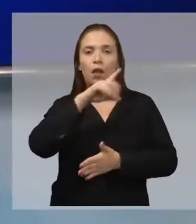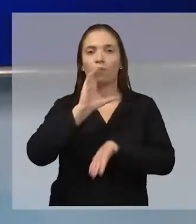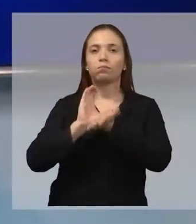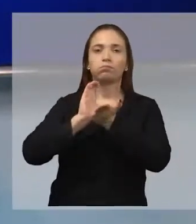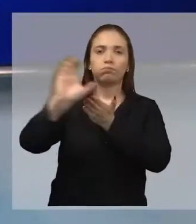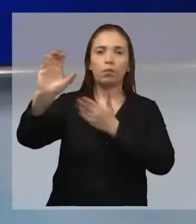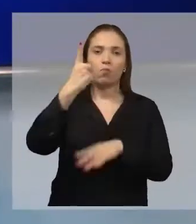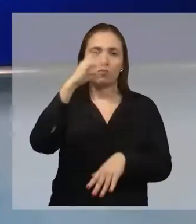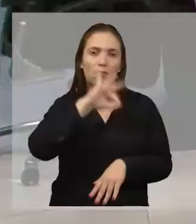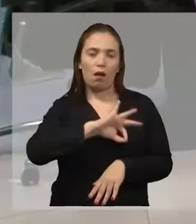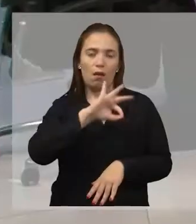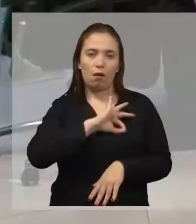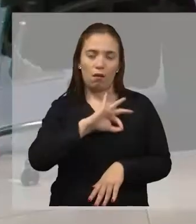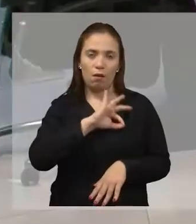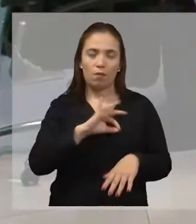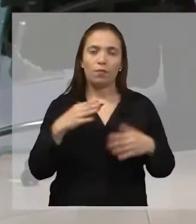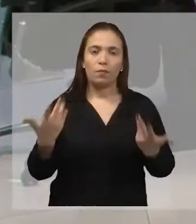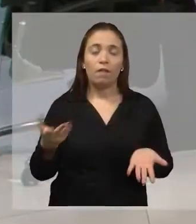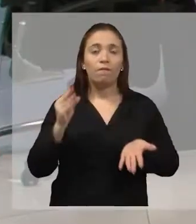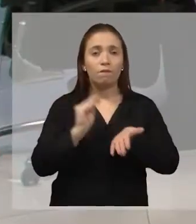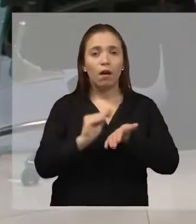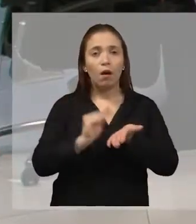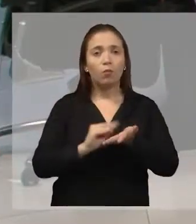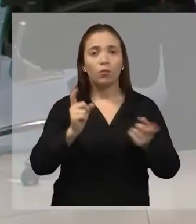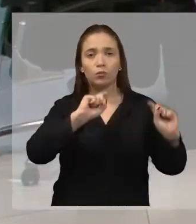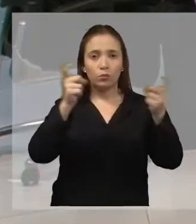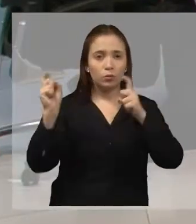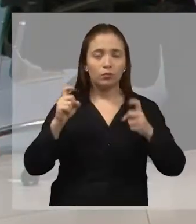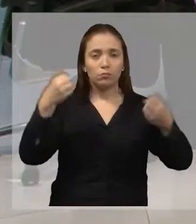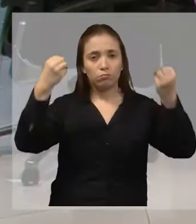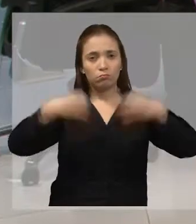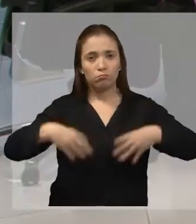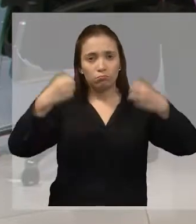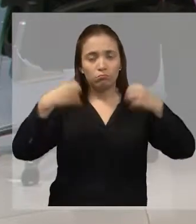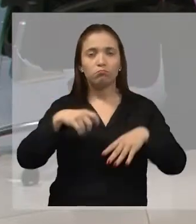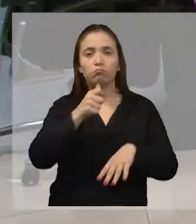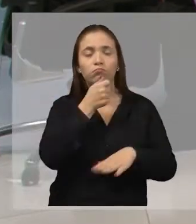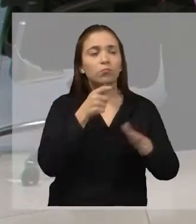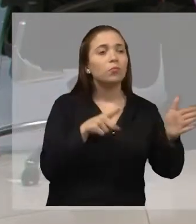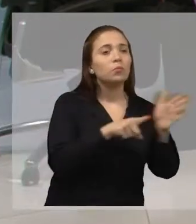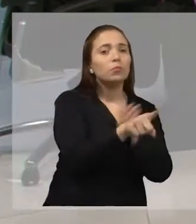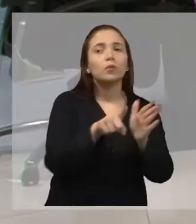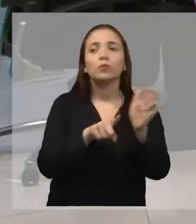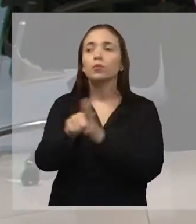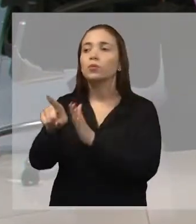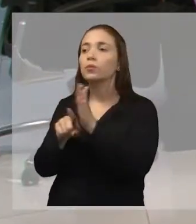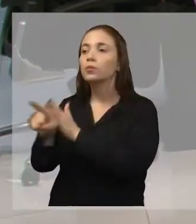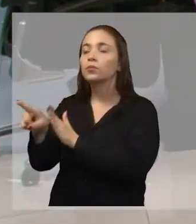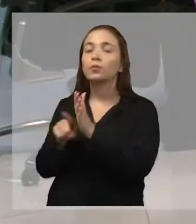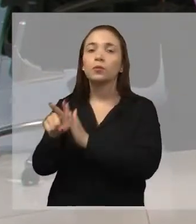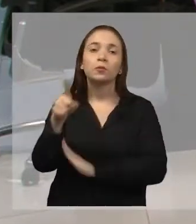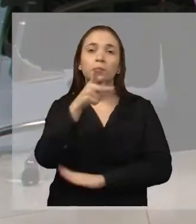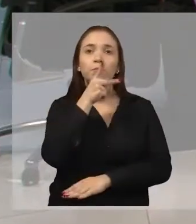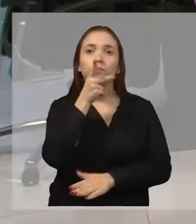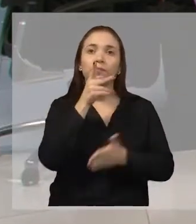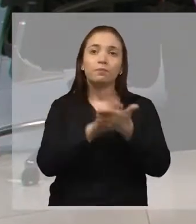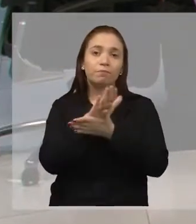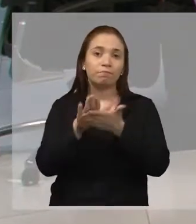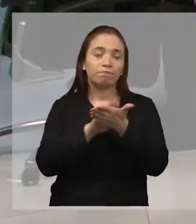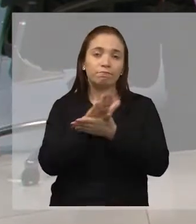do desconto sobre a folha de pagamento, sobre o salário do empregado, para fins de contribuição previdenciária. Agora o Paulo